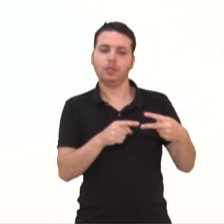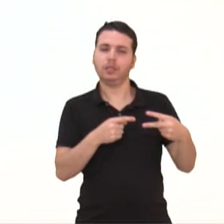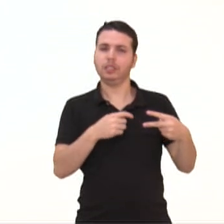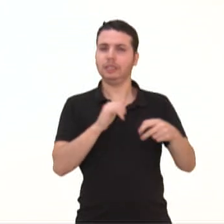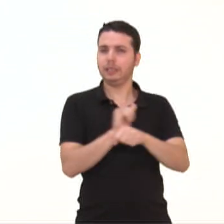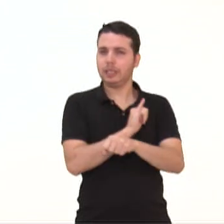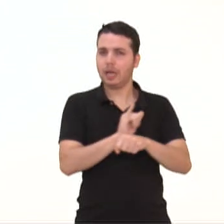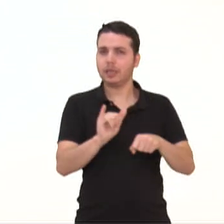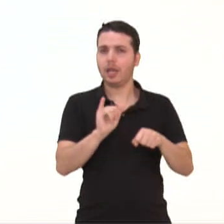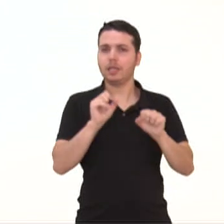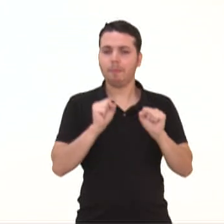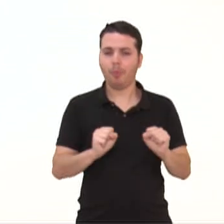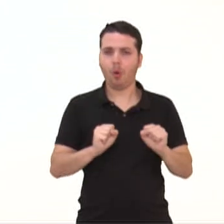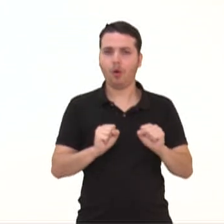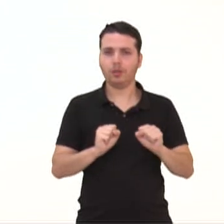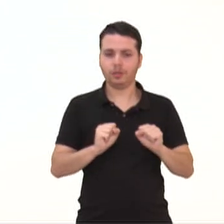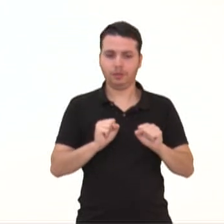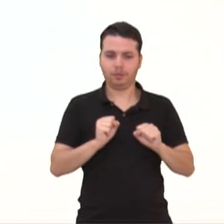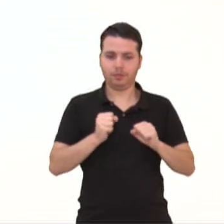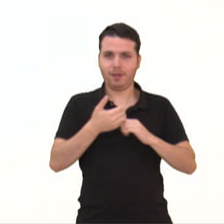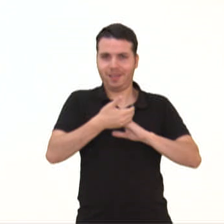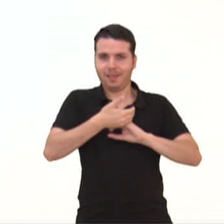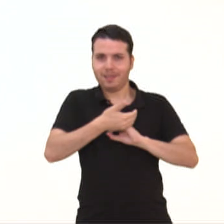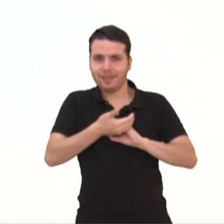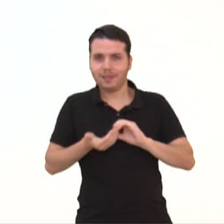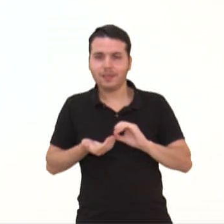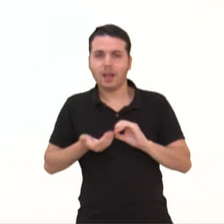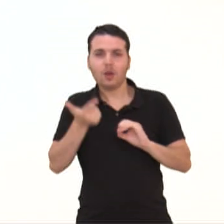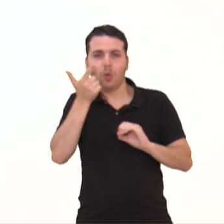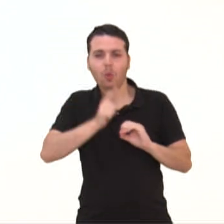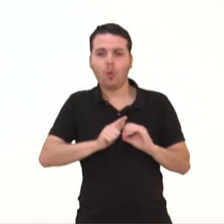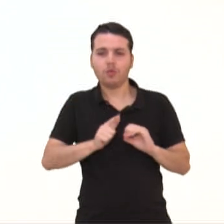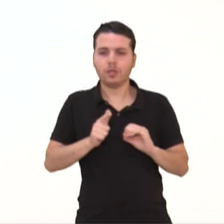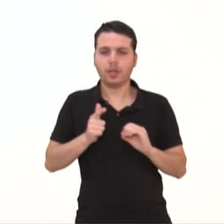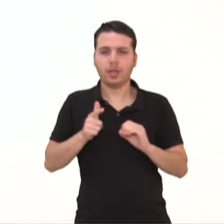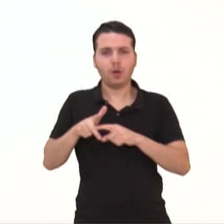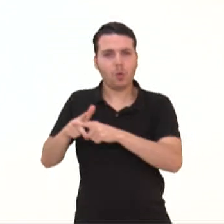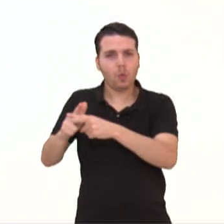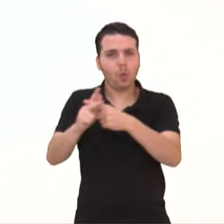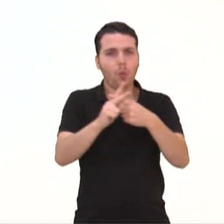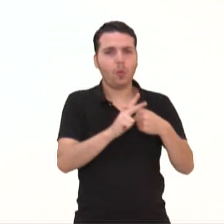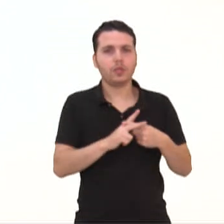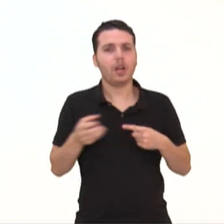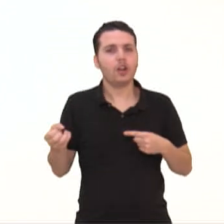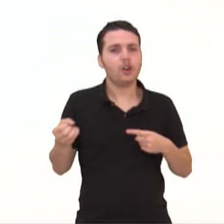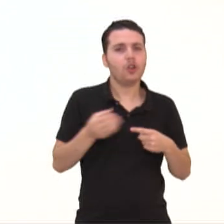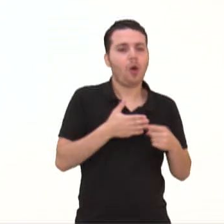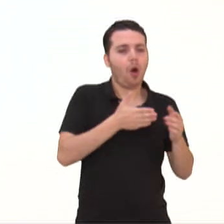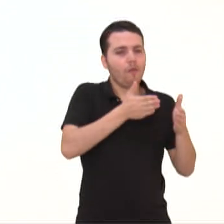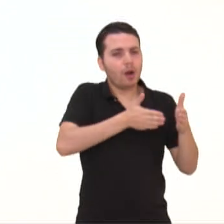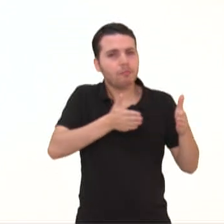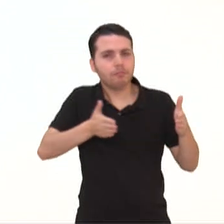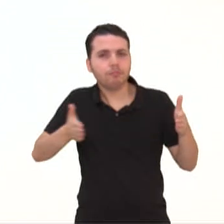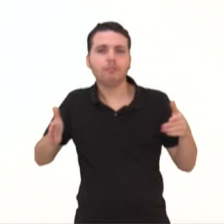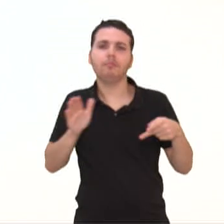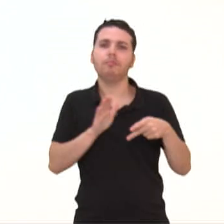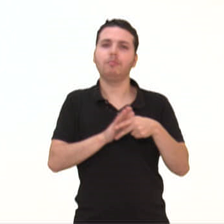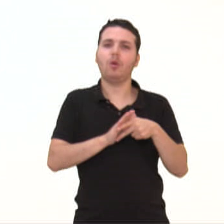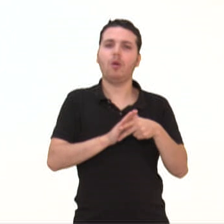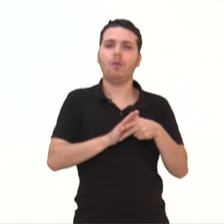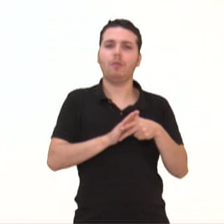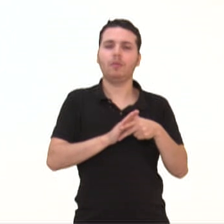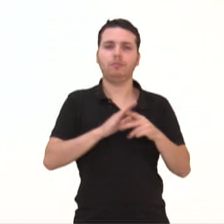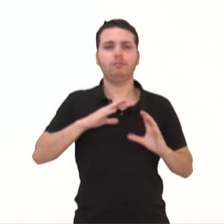tomadas por estados para se ajustar à nova ordem econômica mundial, minimizando os seus